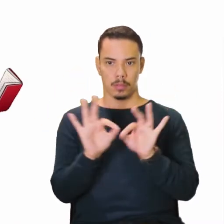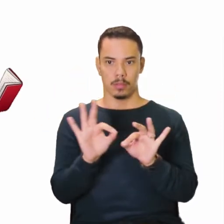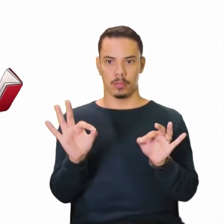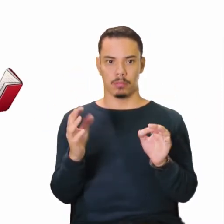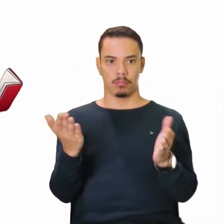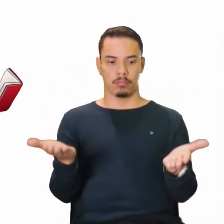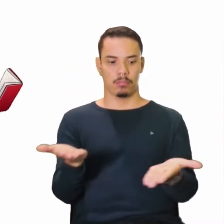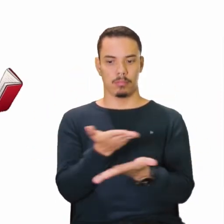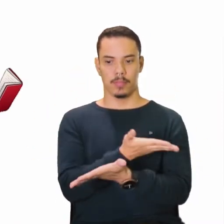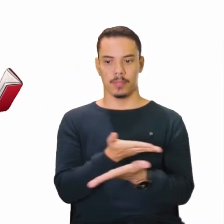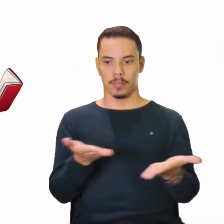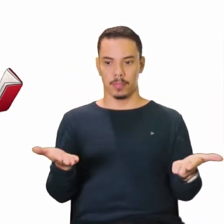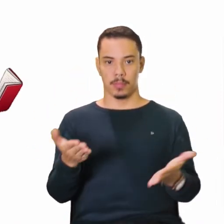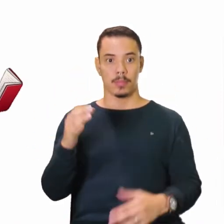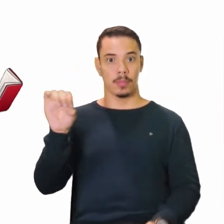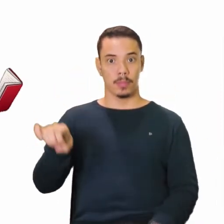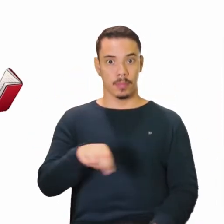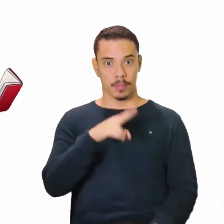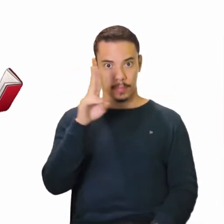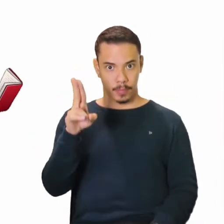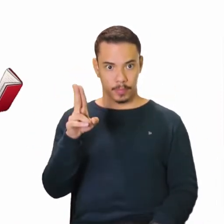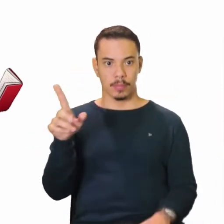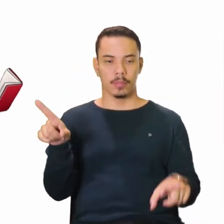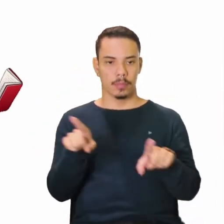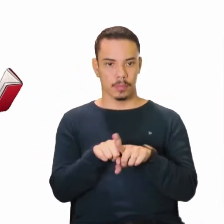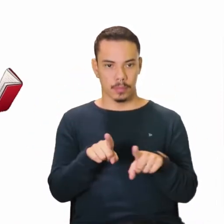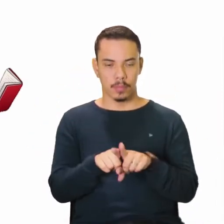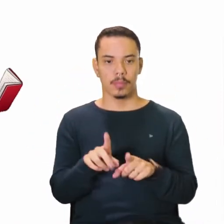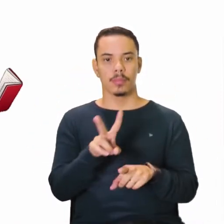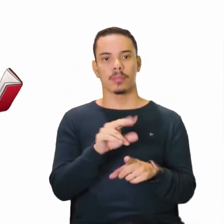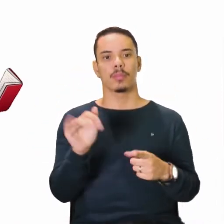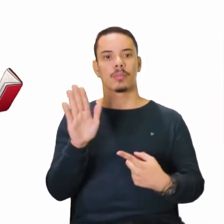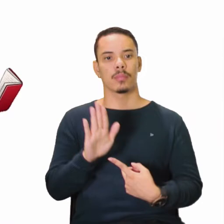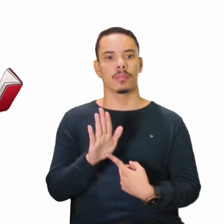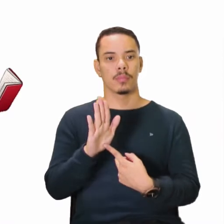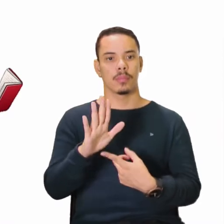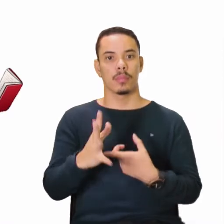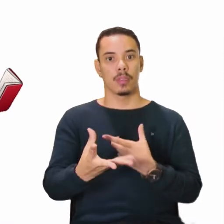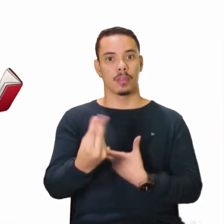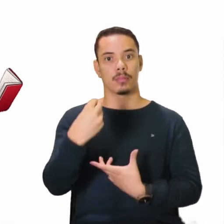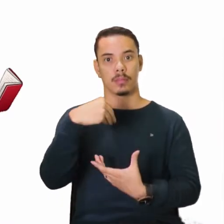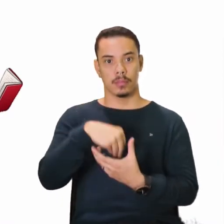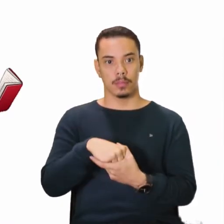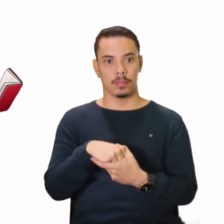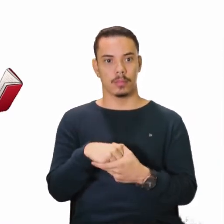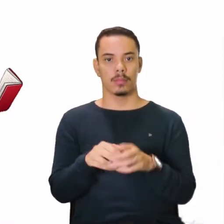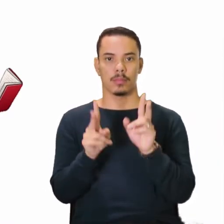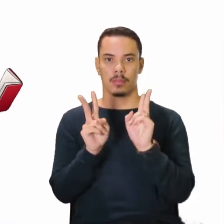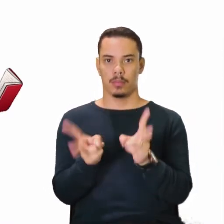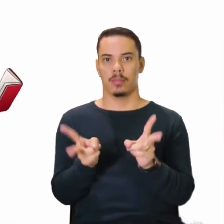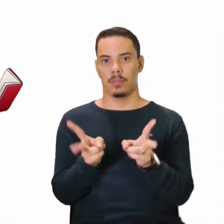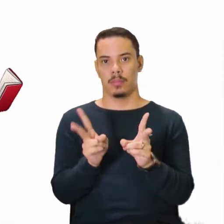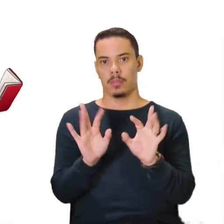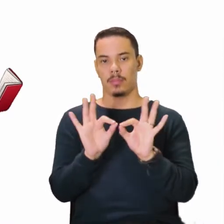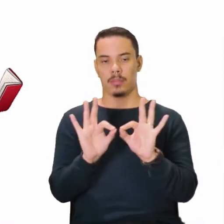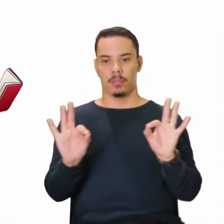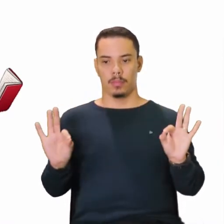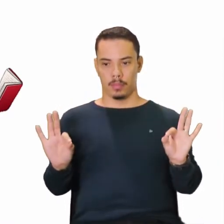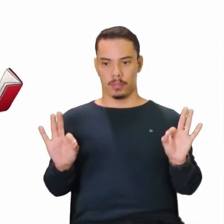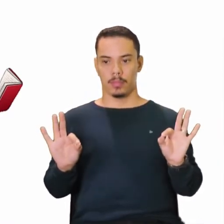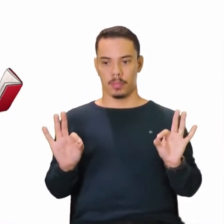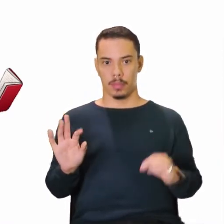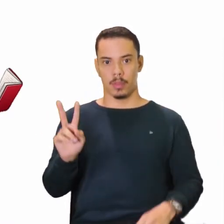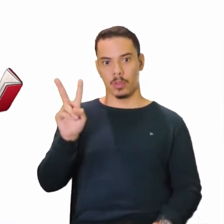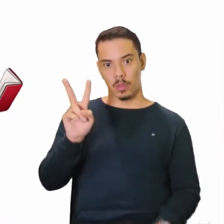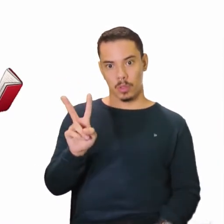entre si. Ou também, ela vai ligar dentro aí da mesma oração. Ela vai ligar